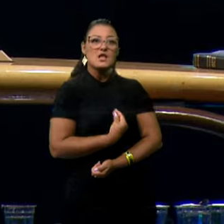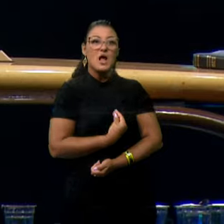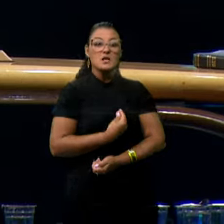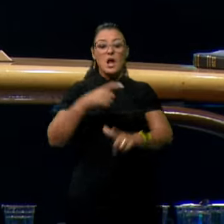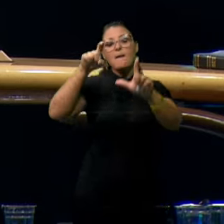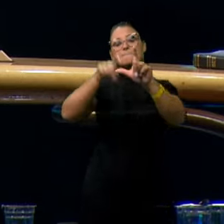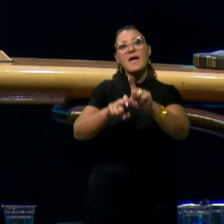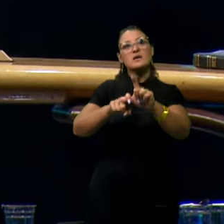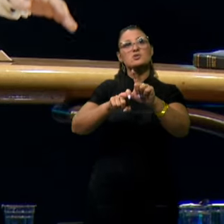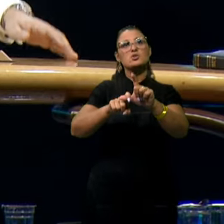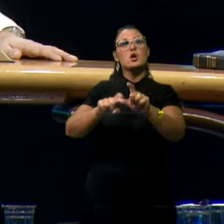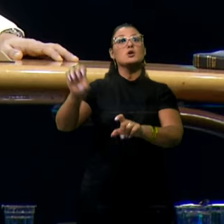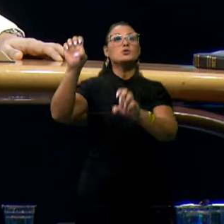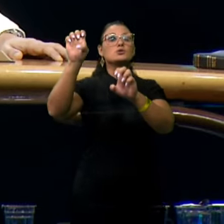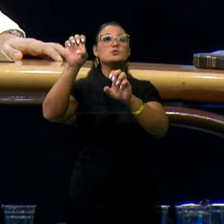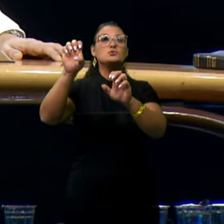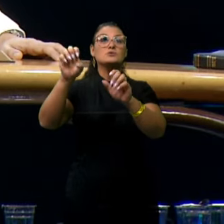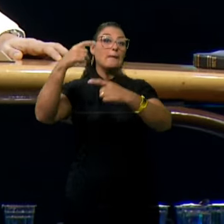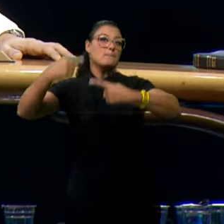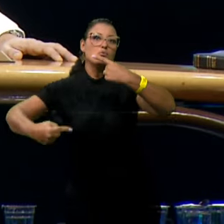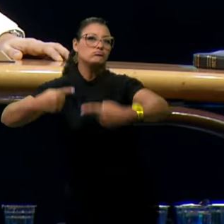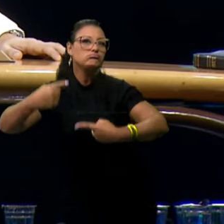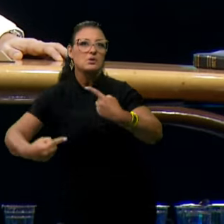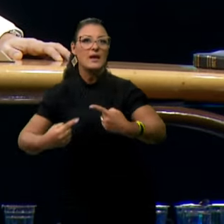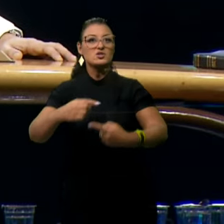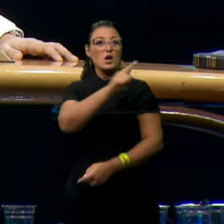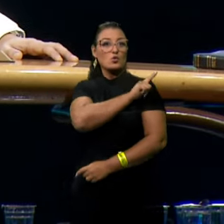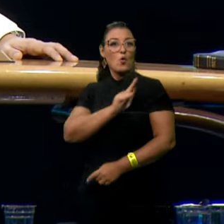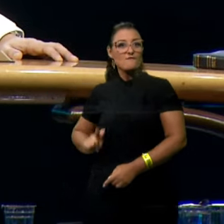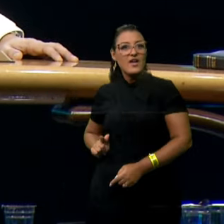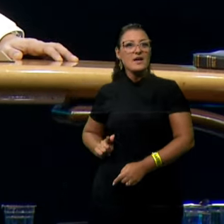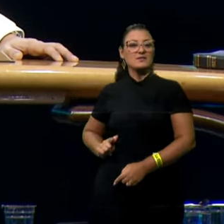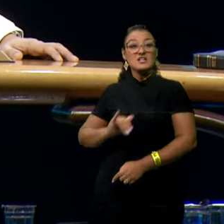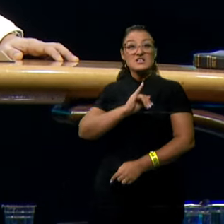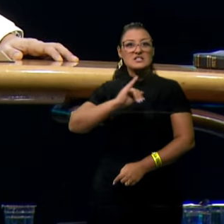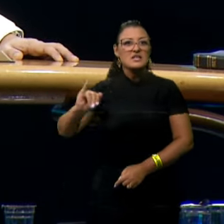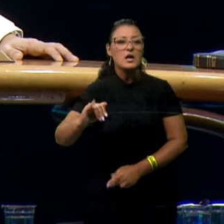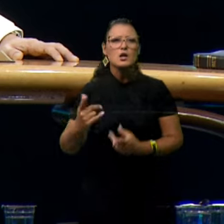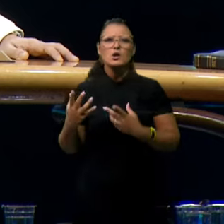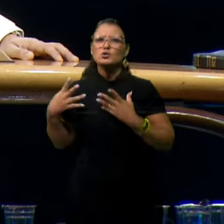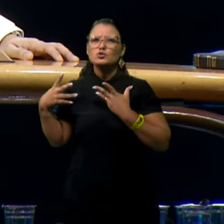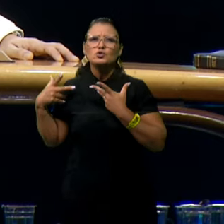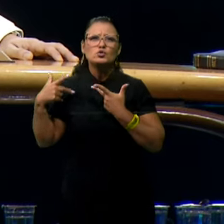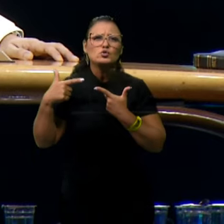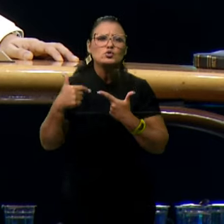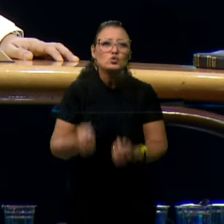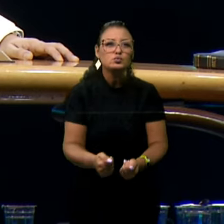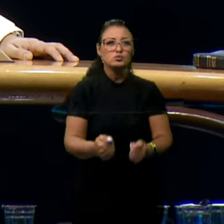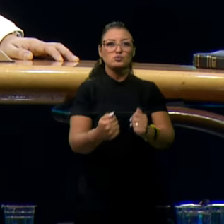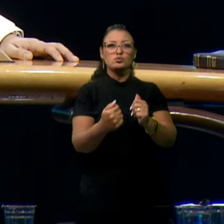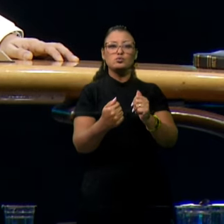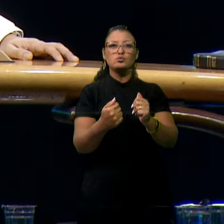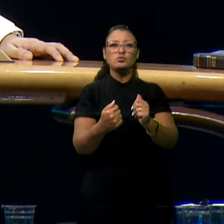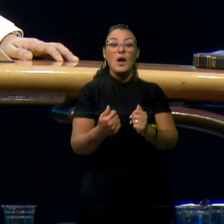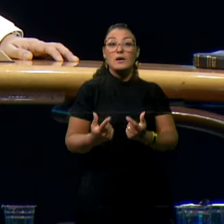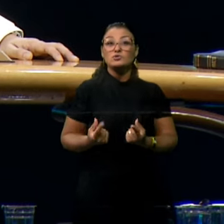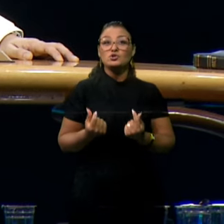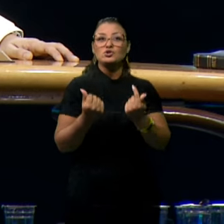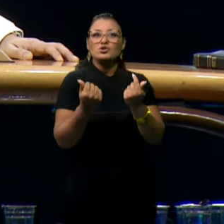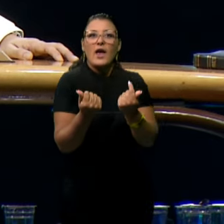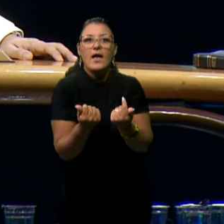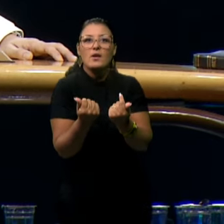circulante dá uma liberdade incrível mas sem esse dinheiro circular não tem se tudo digitalizado e observado pelo governo ao cuidado porque